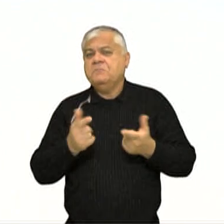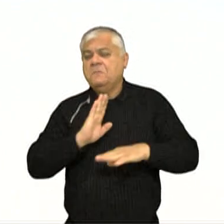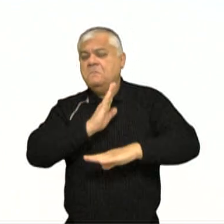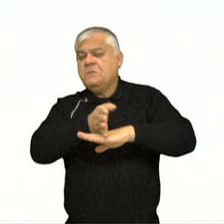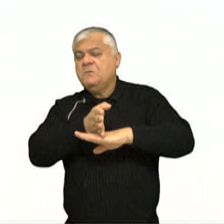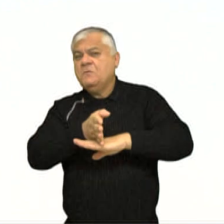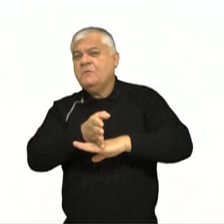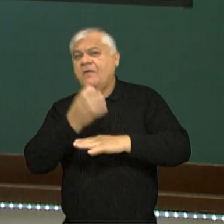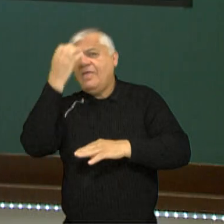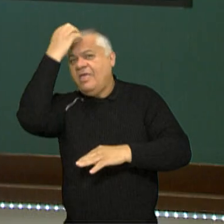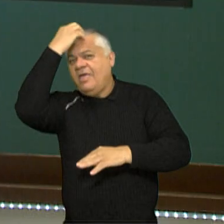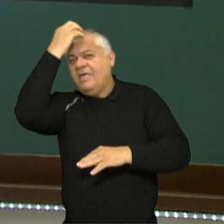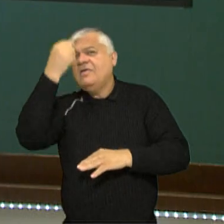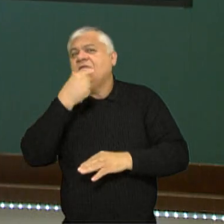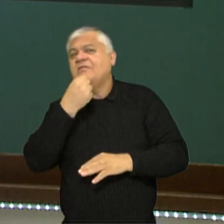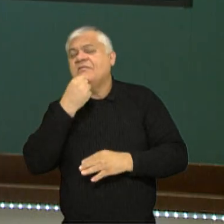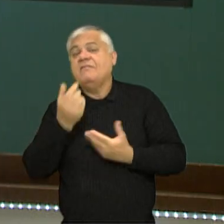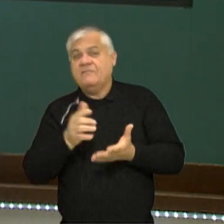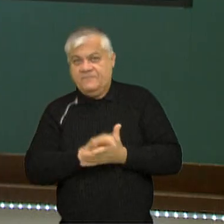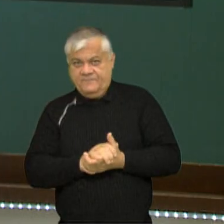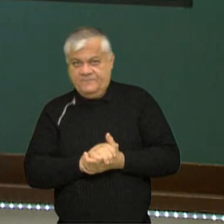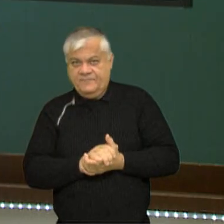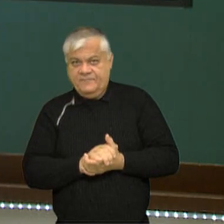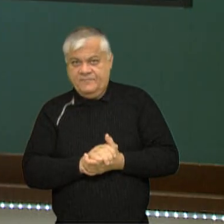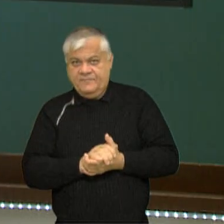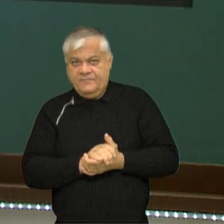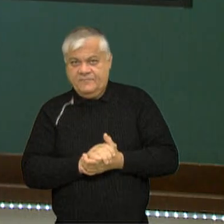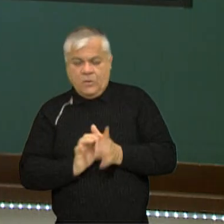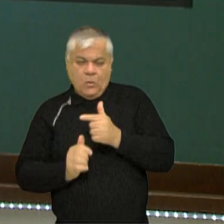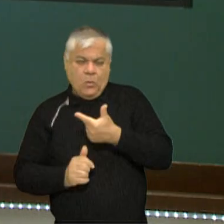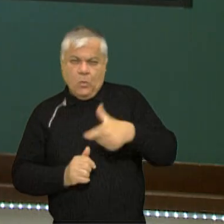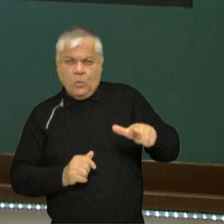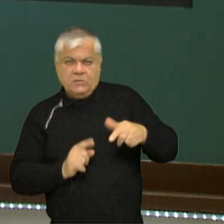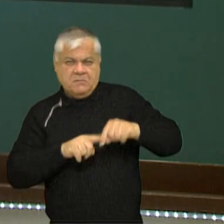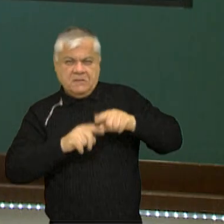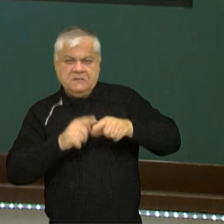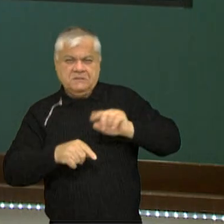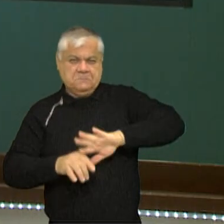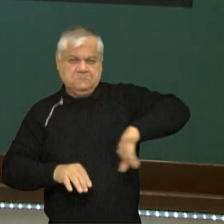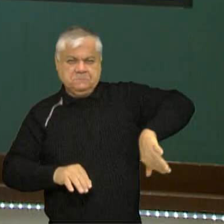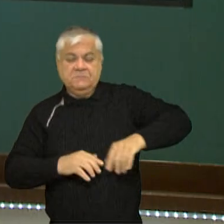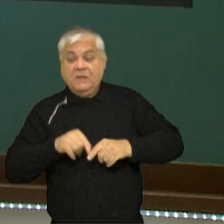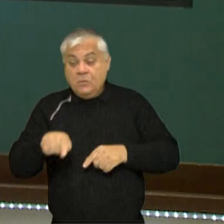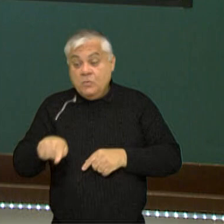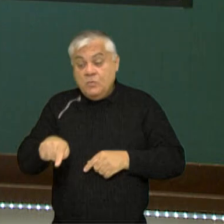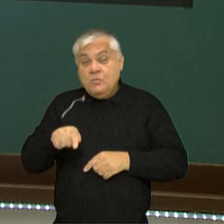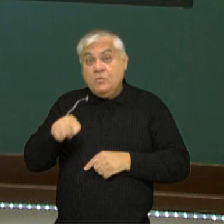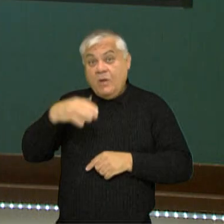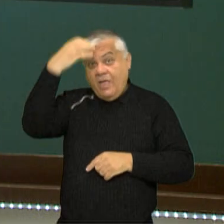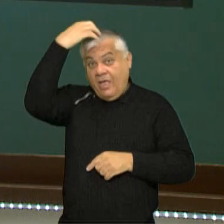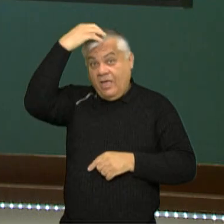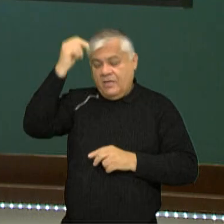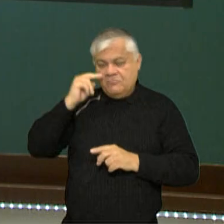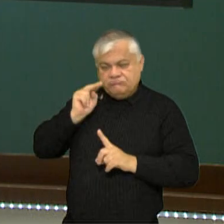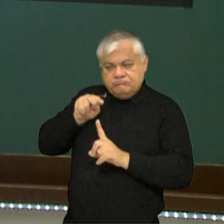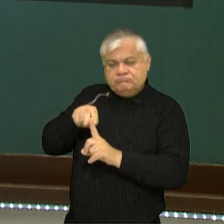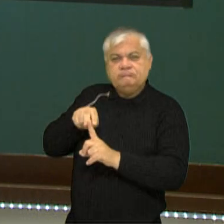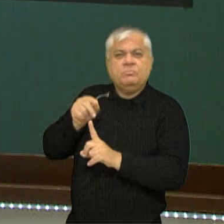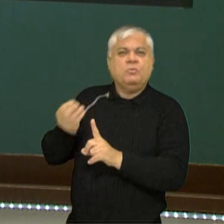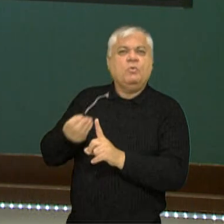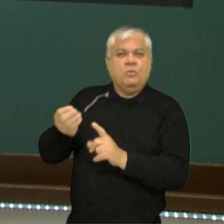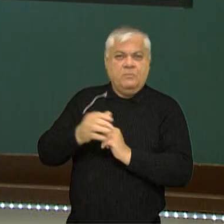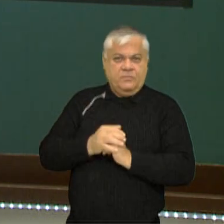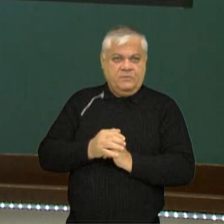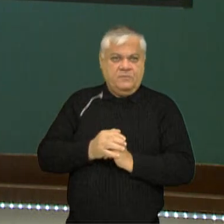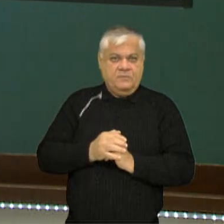rei, desacompanhado das suas outras peças? Vamos entender isso? Olha lá. O mate não será dado com